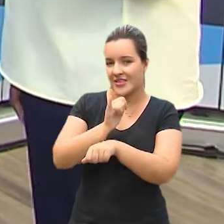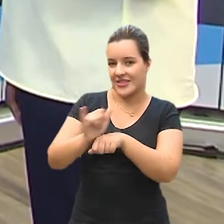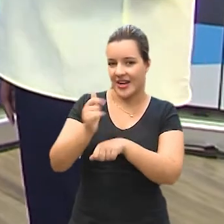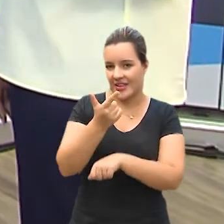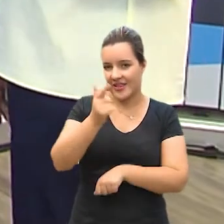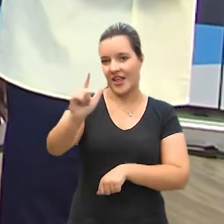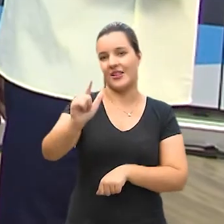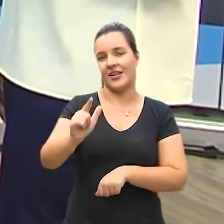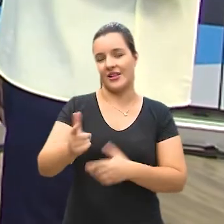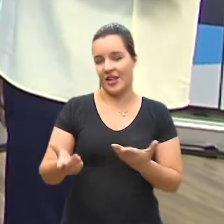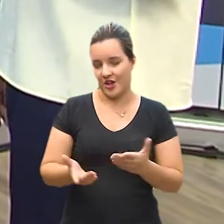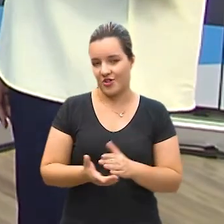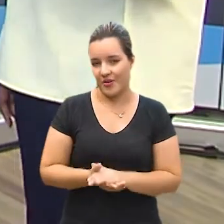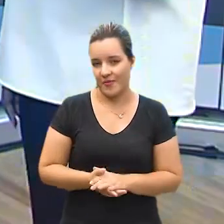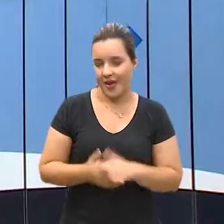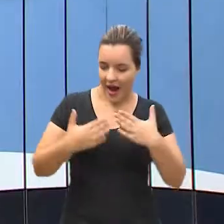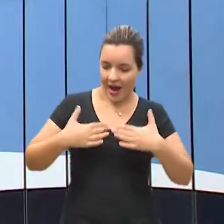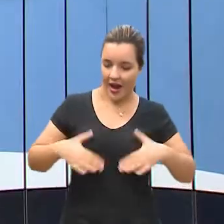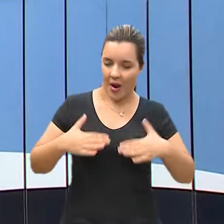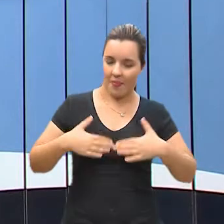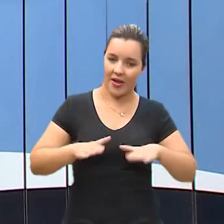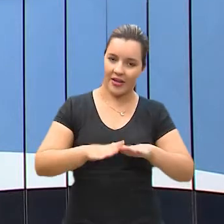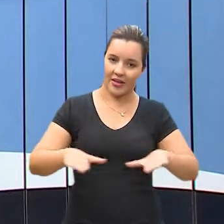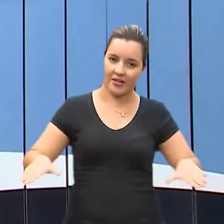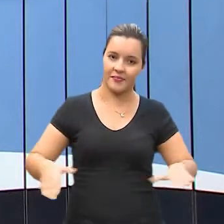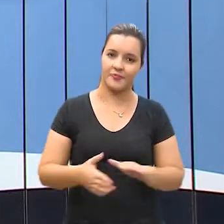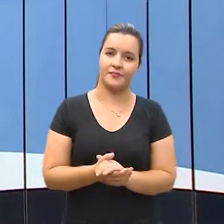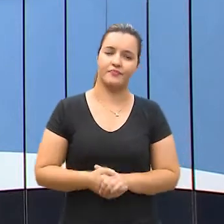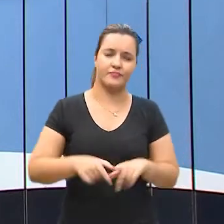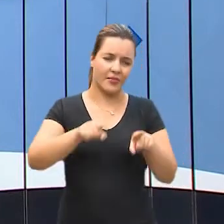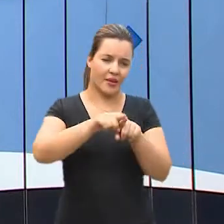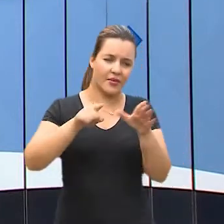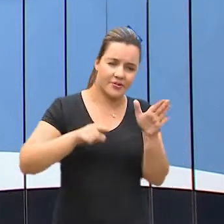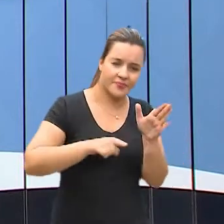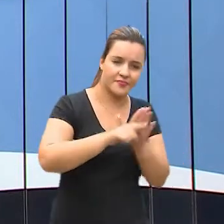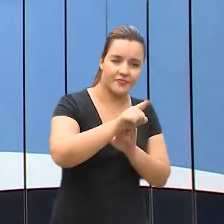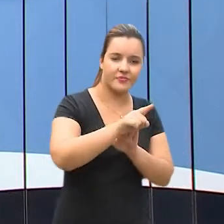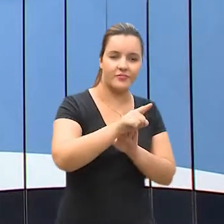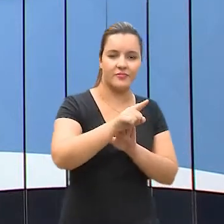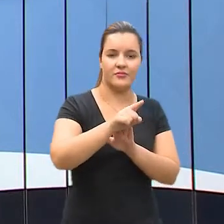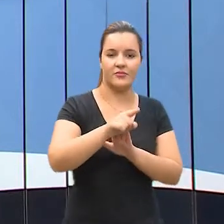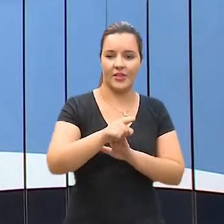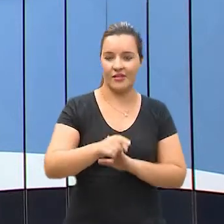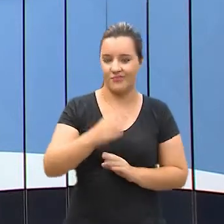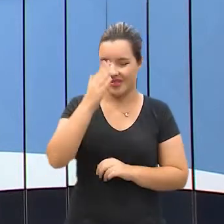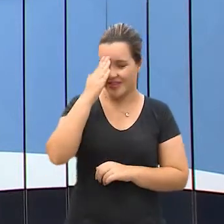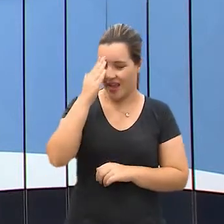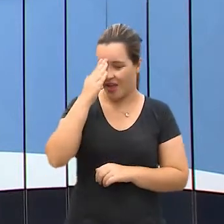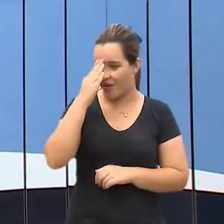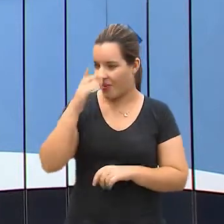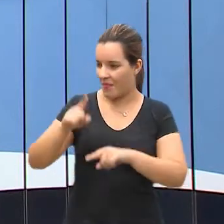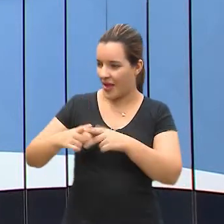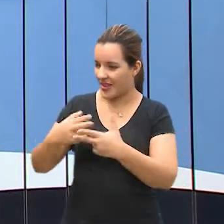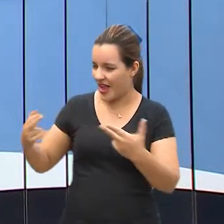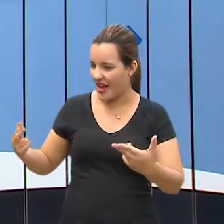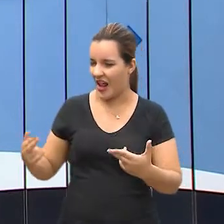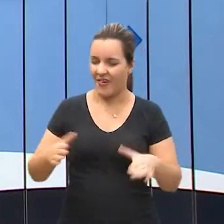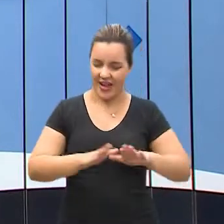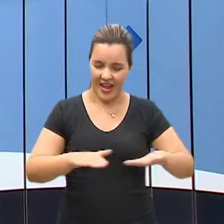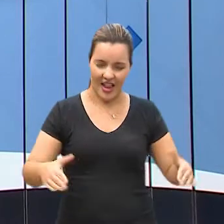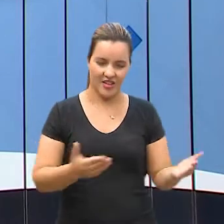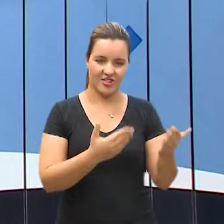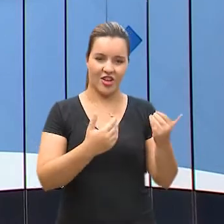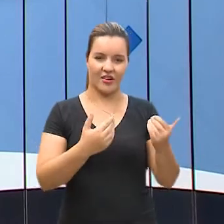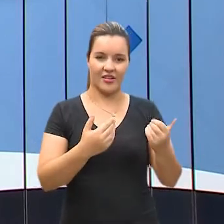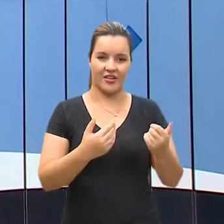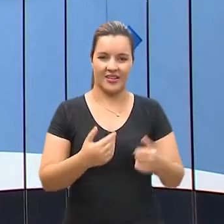criança mais calminha, né, doutora? E também, doutora, muitas crianças têm mania de levar objetos à boca, adolescentes também